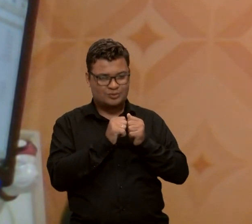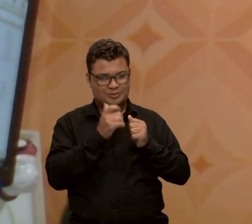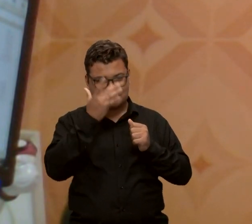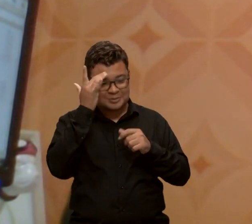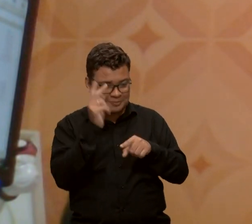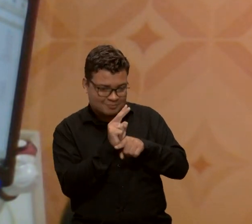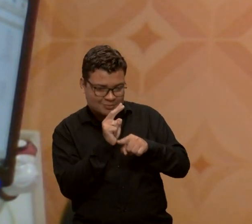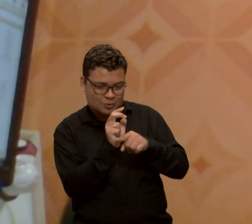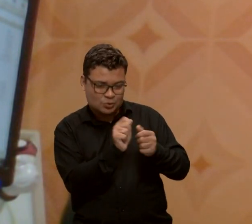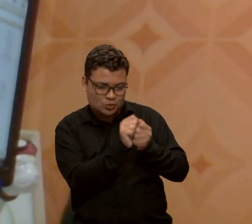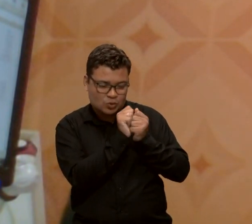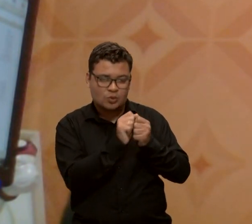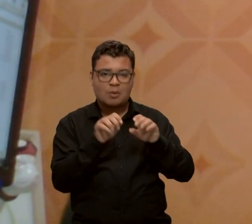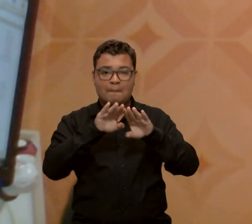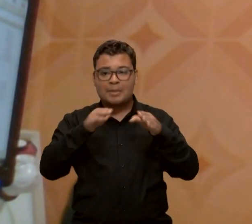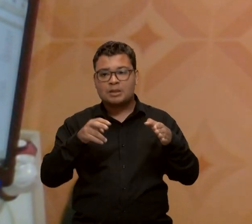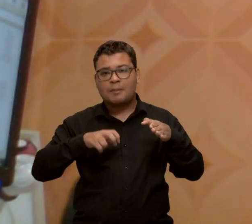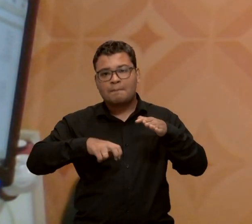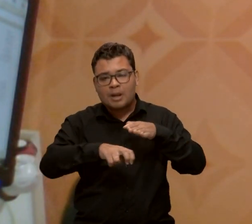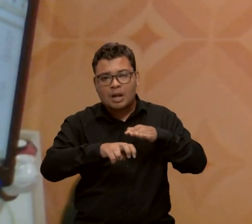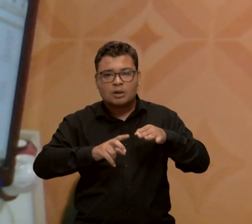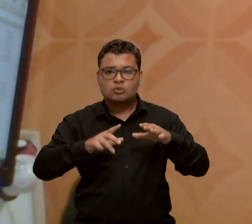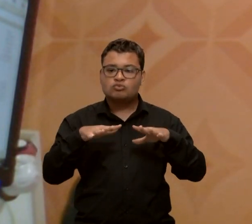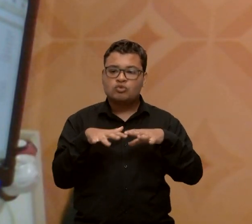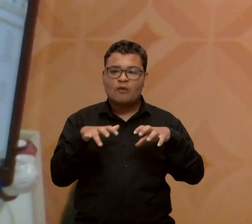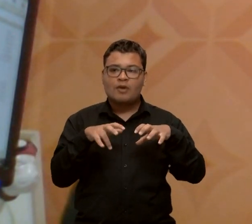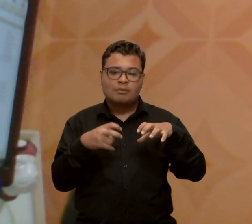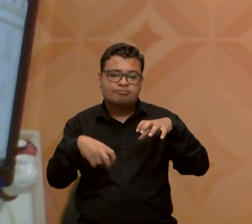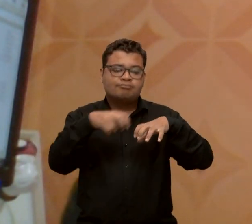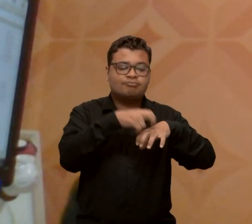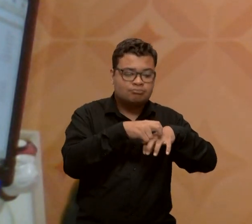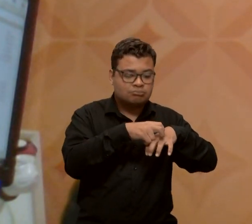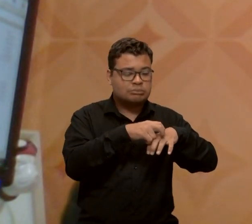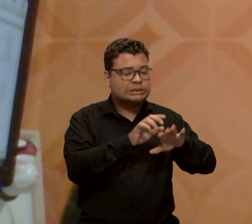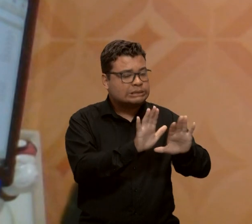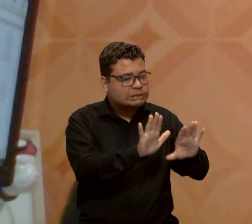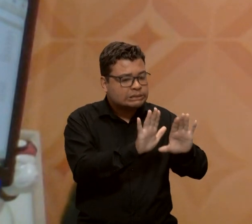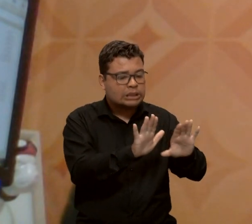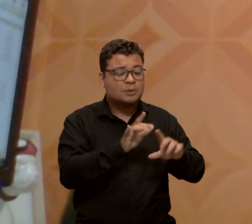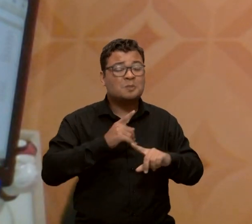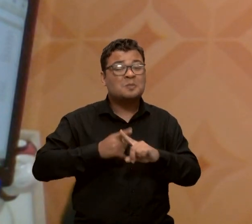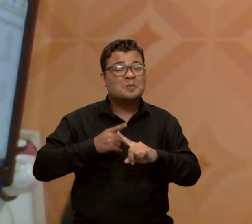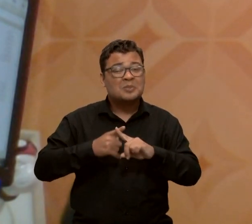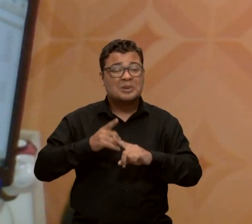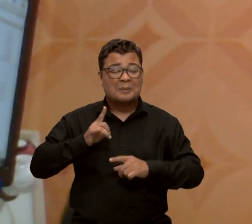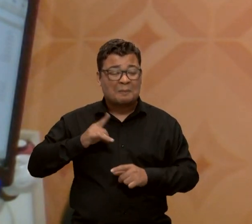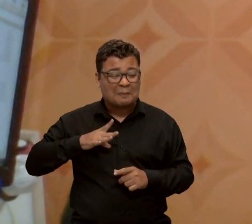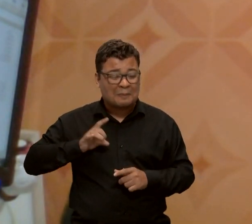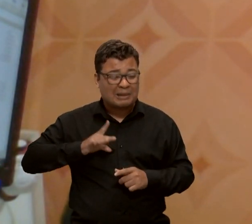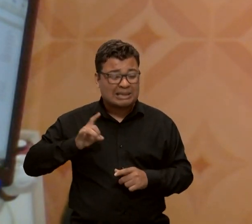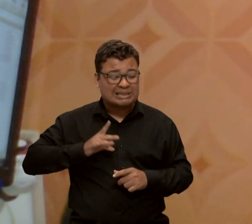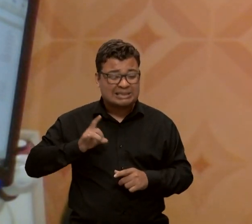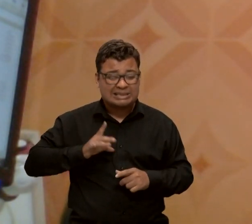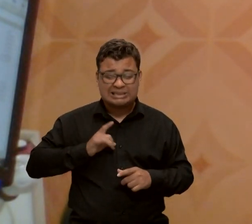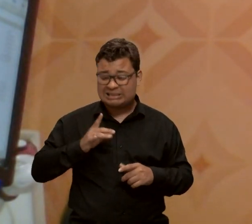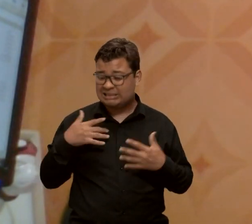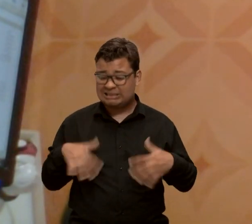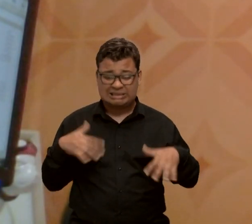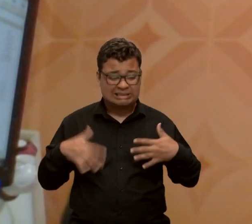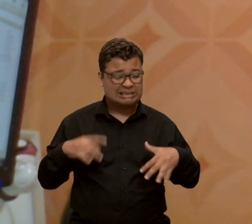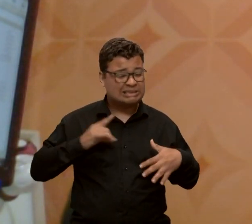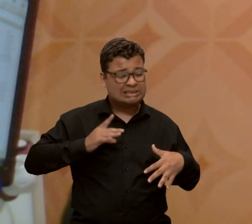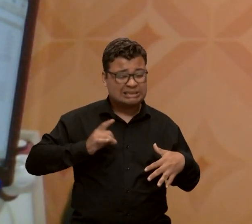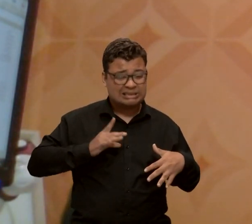ou mesmo em cima do sofá, deixar. Por quê? Porque muitas vezes o medo, né, todo esse processo do medo,